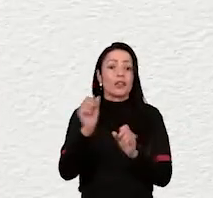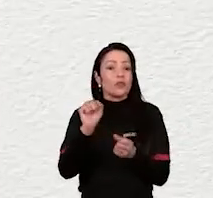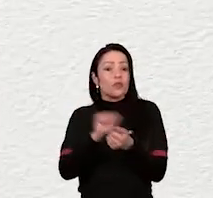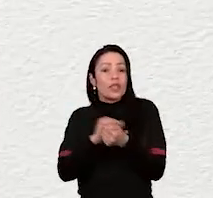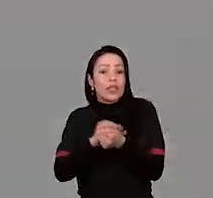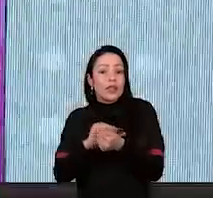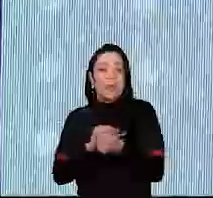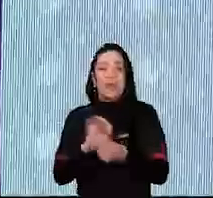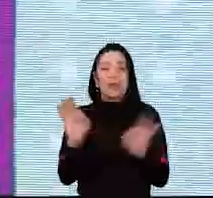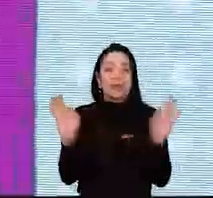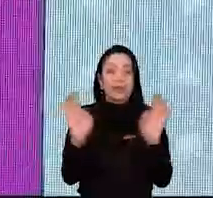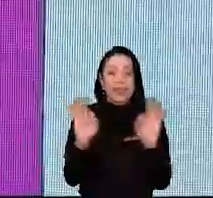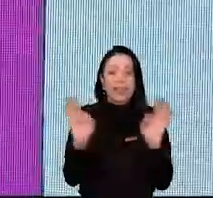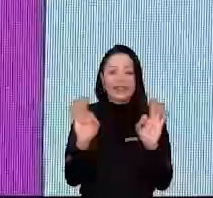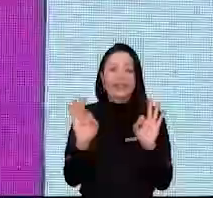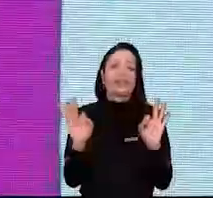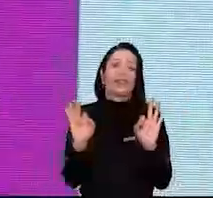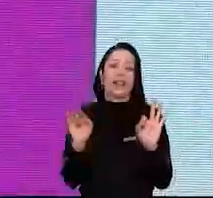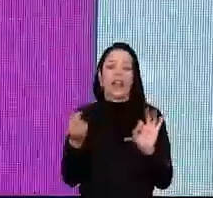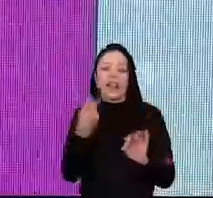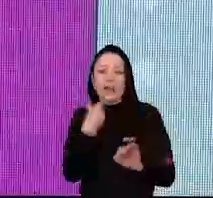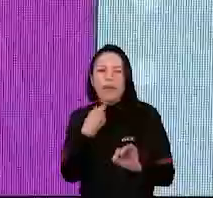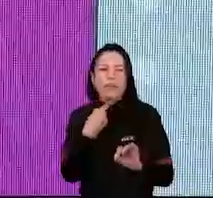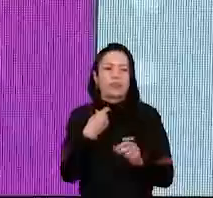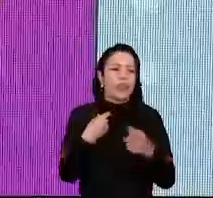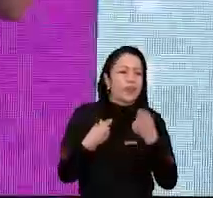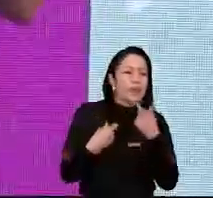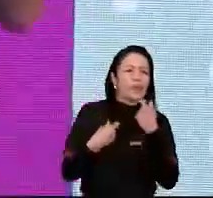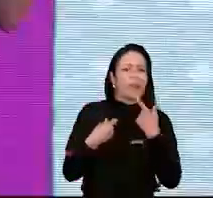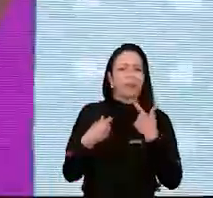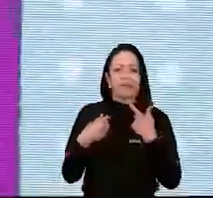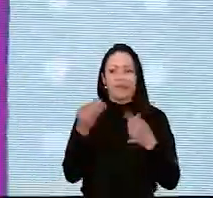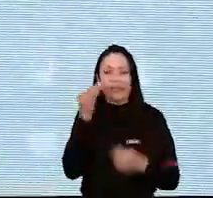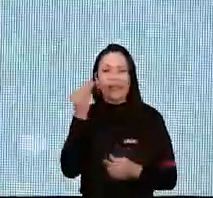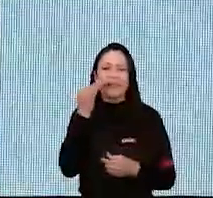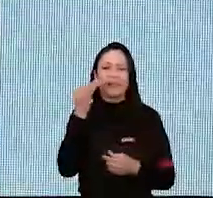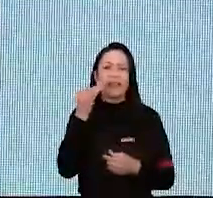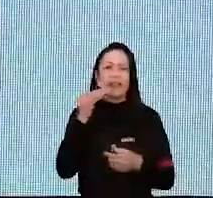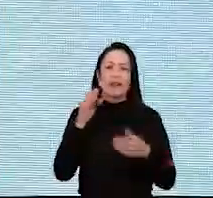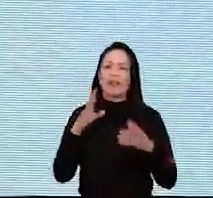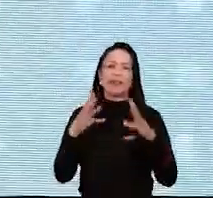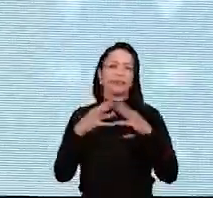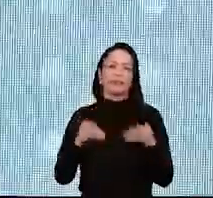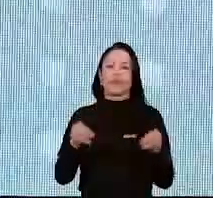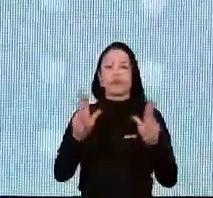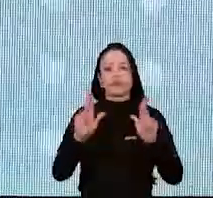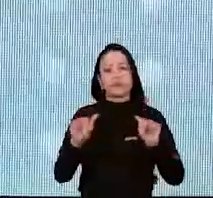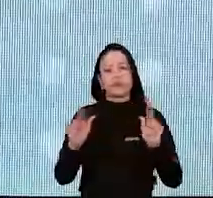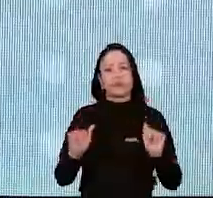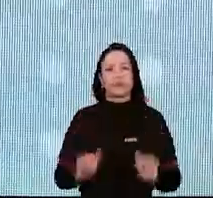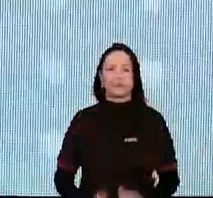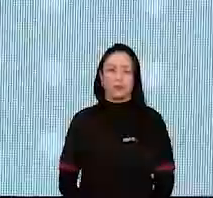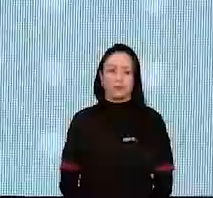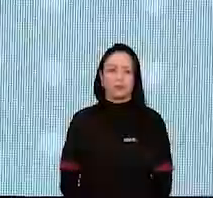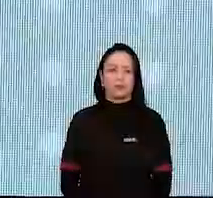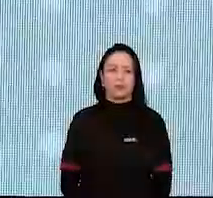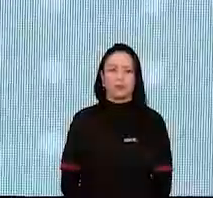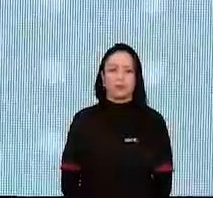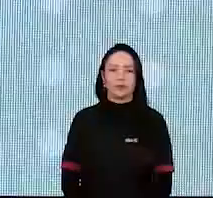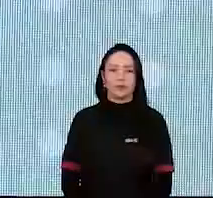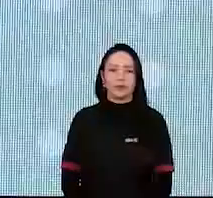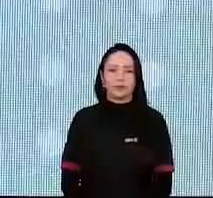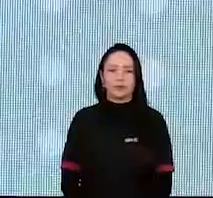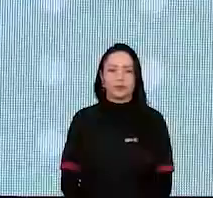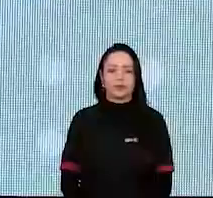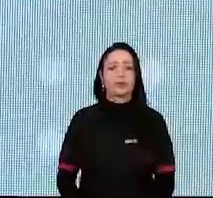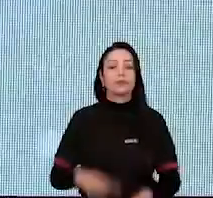começa a trocar de uma medicação para outra porque você não está usando o método diagnóstico correto que deveria estar sendo usado nesse momento.